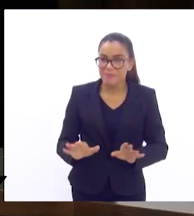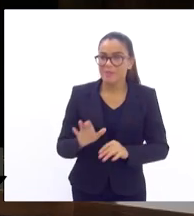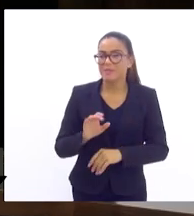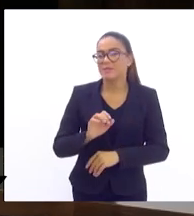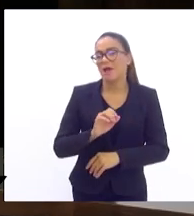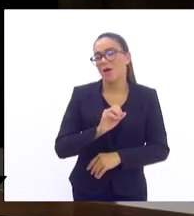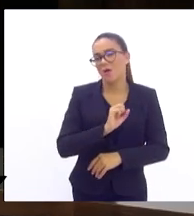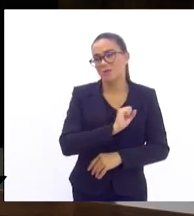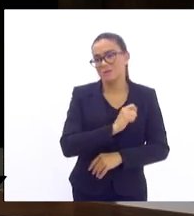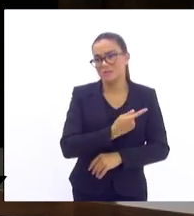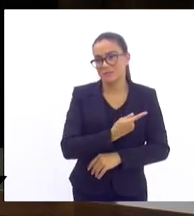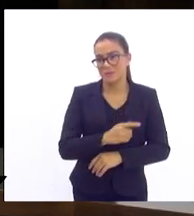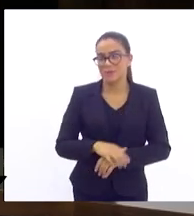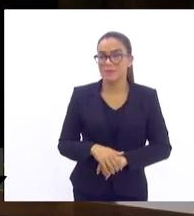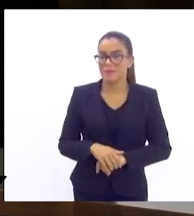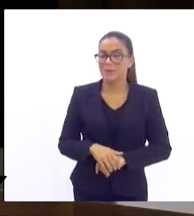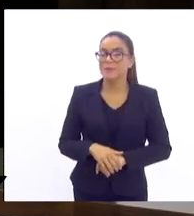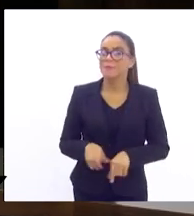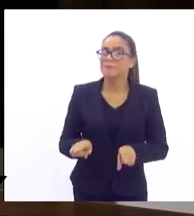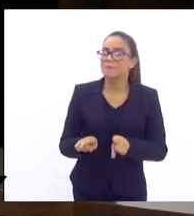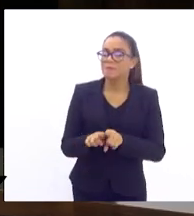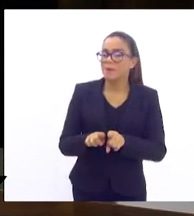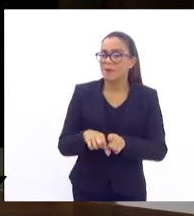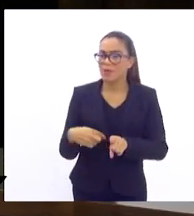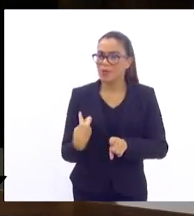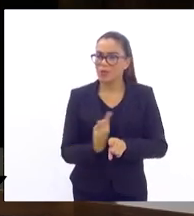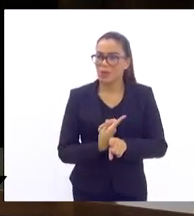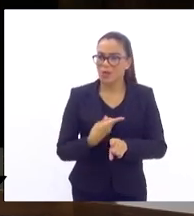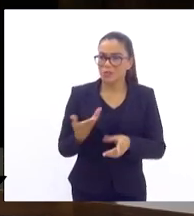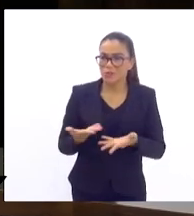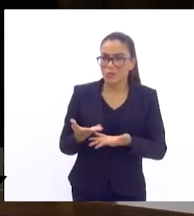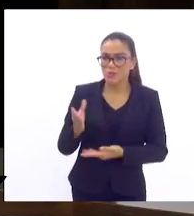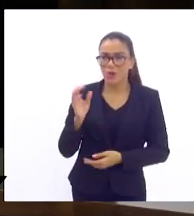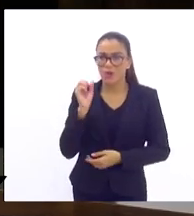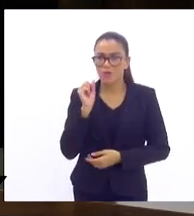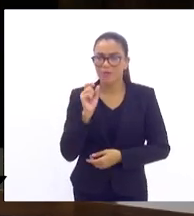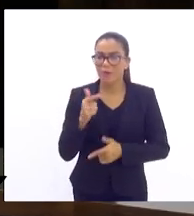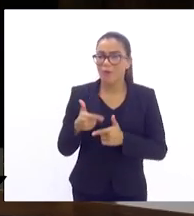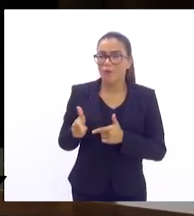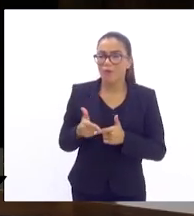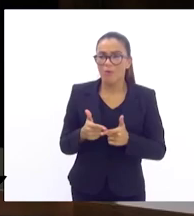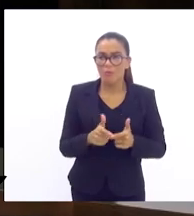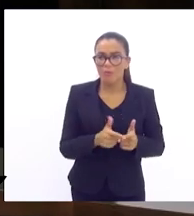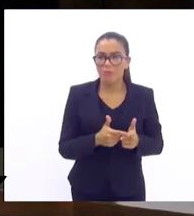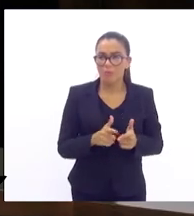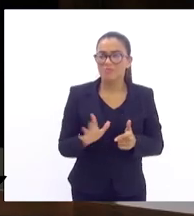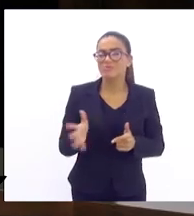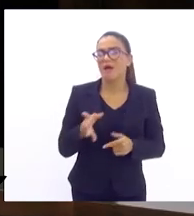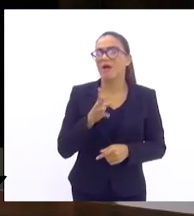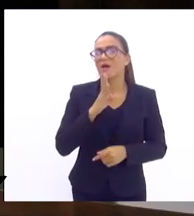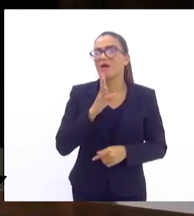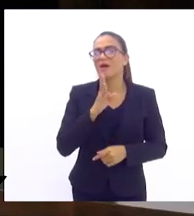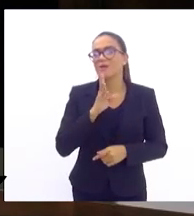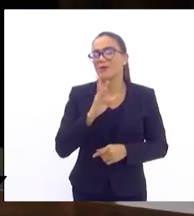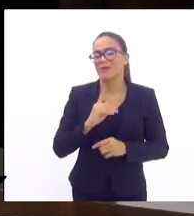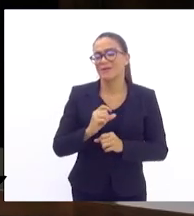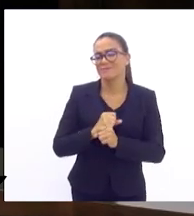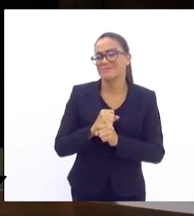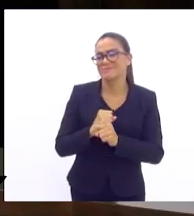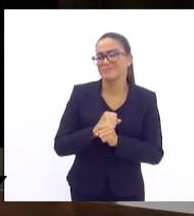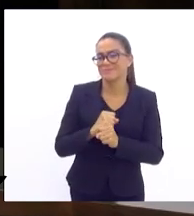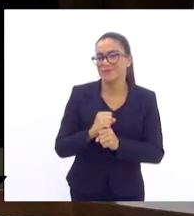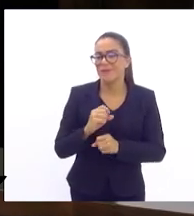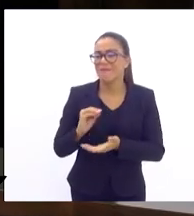Gonçalo. E muito do que a gente ouviu aqui hoje é que os problemas já são bem conhecidos. Falta